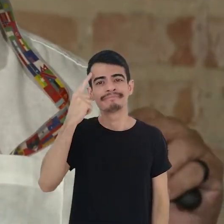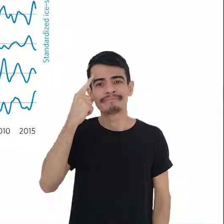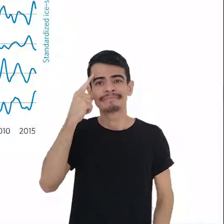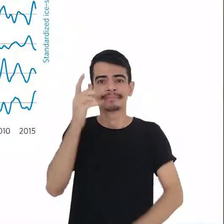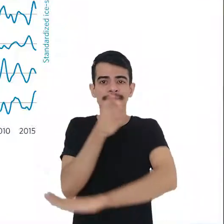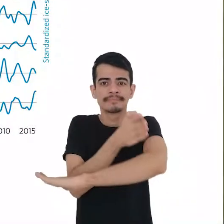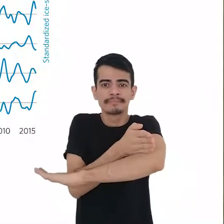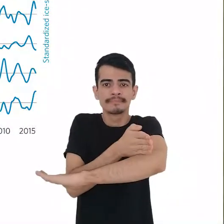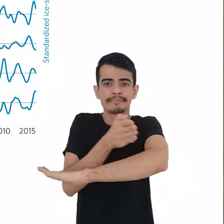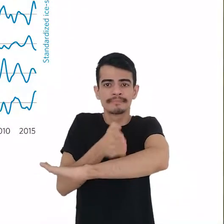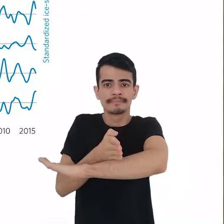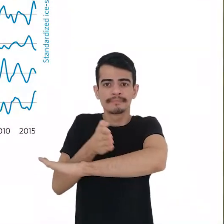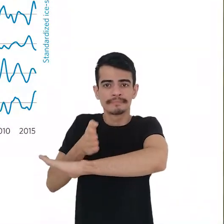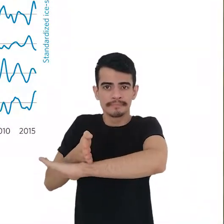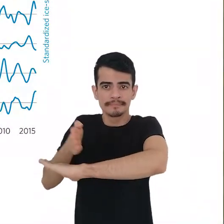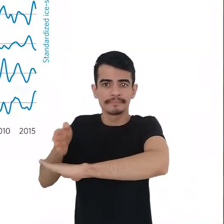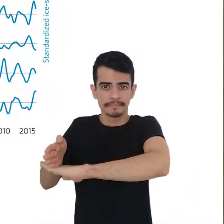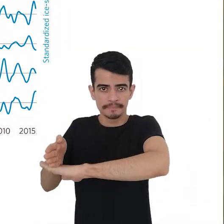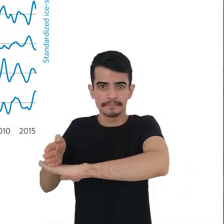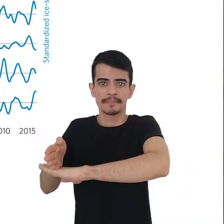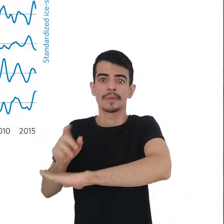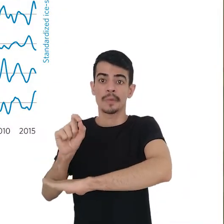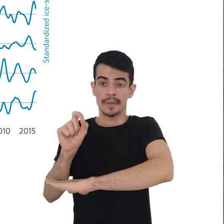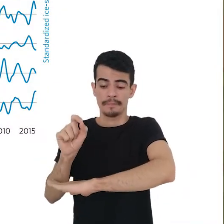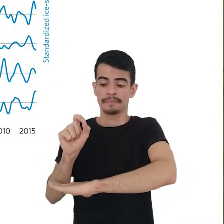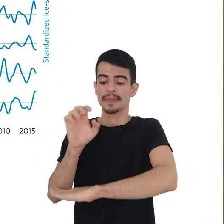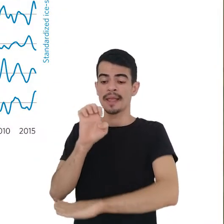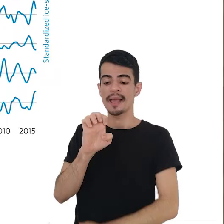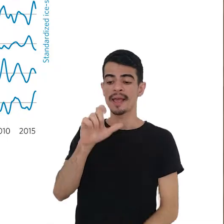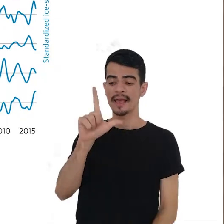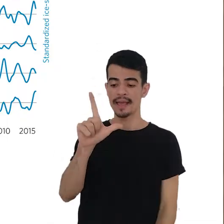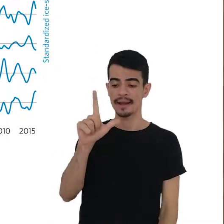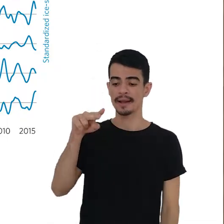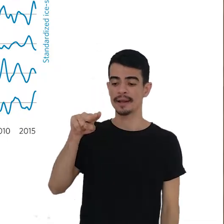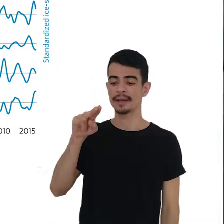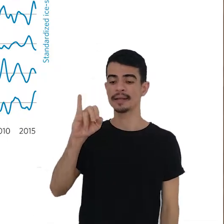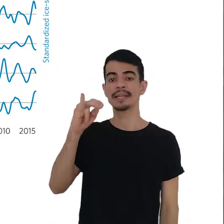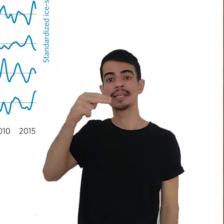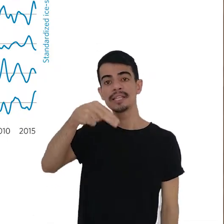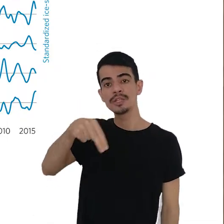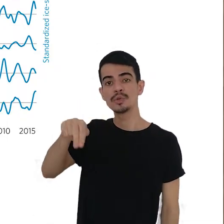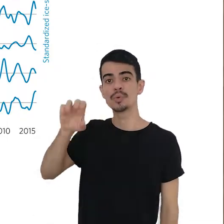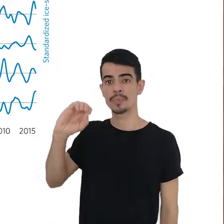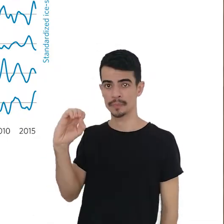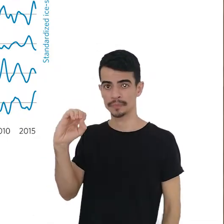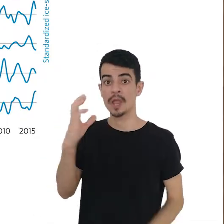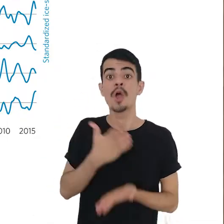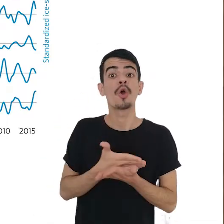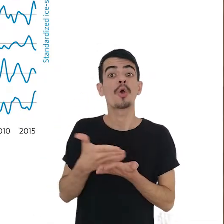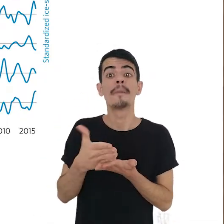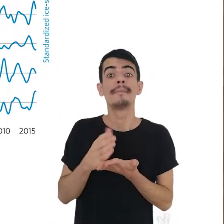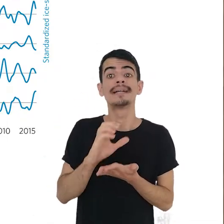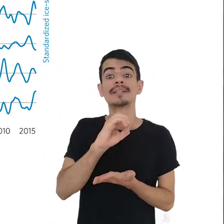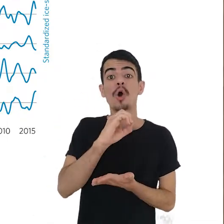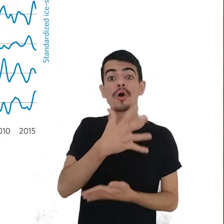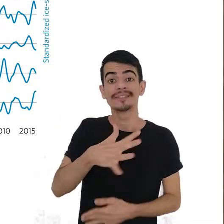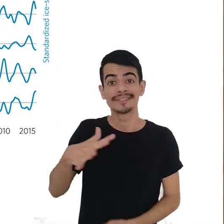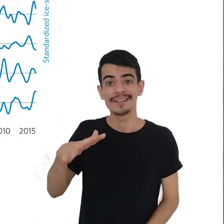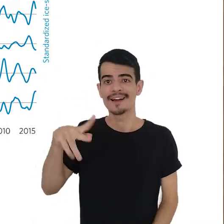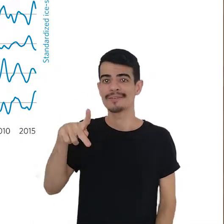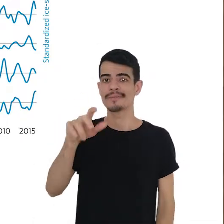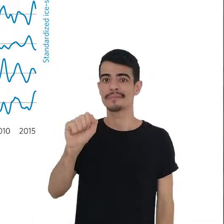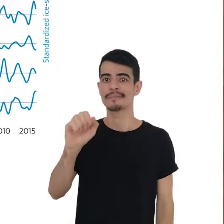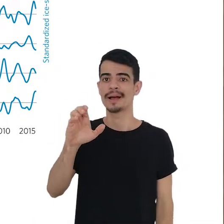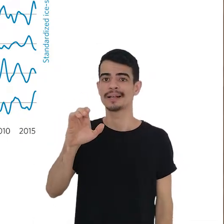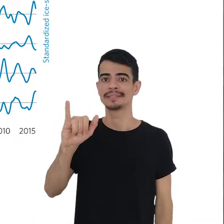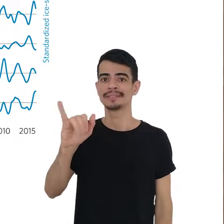tempo da variabilidade do fenômeno de El Niño, que ocorre que se inicia no Pacífico, mas que tem